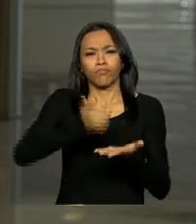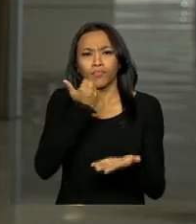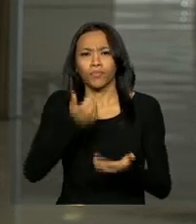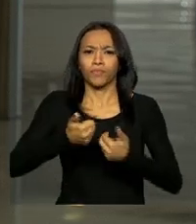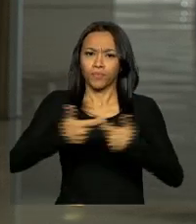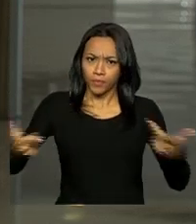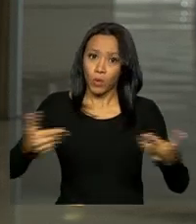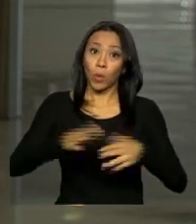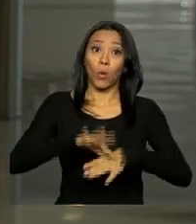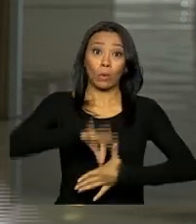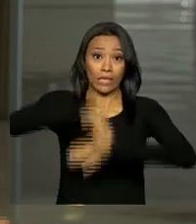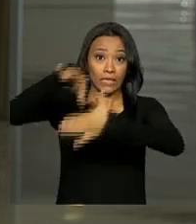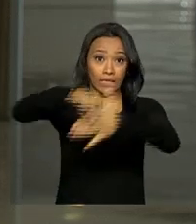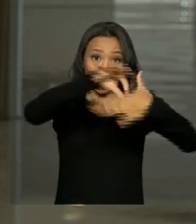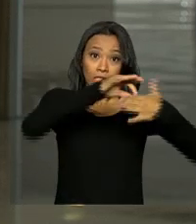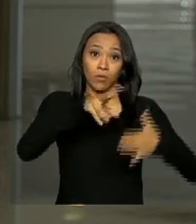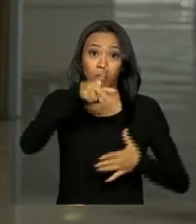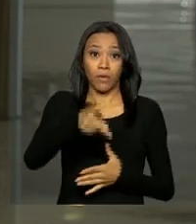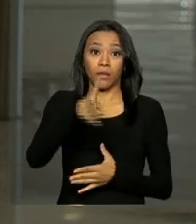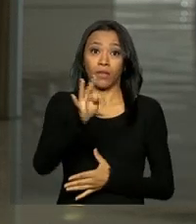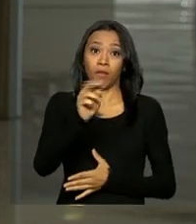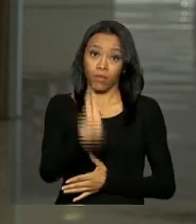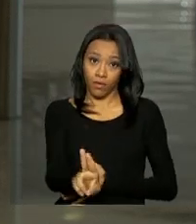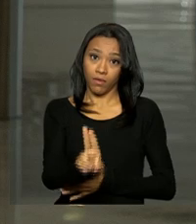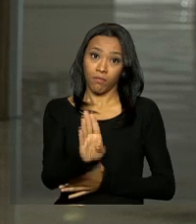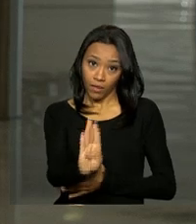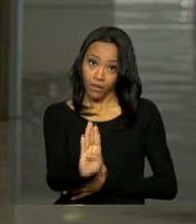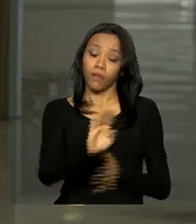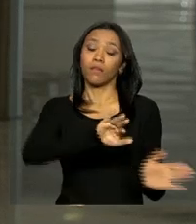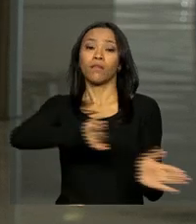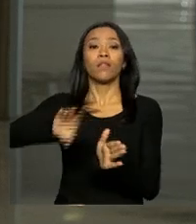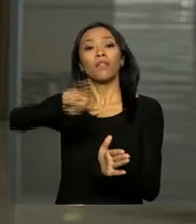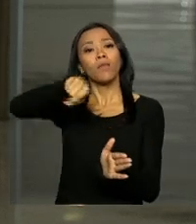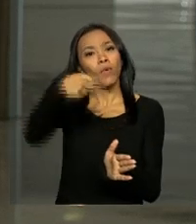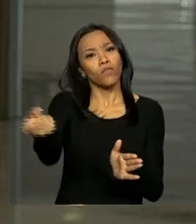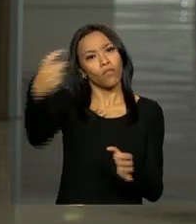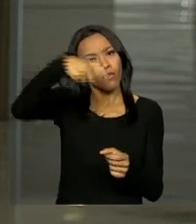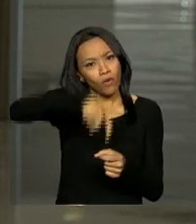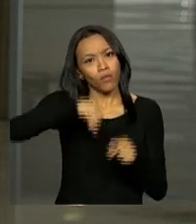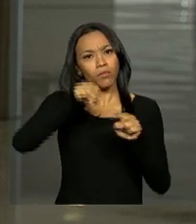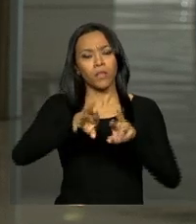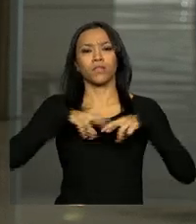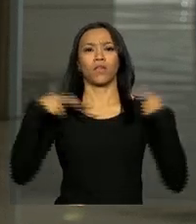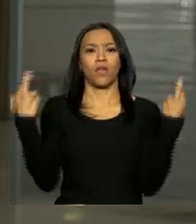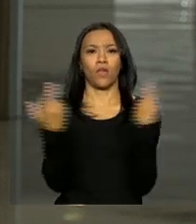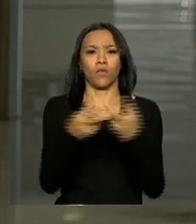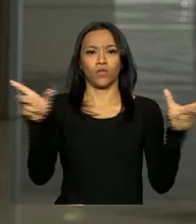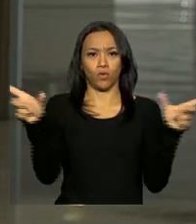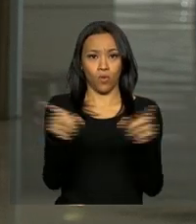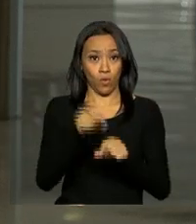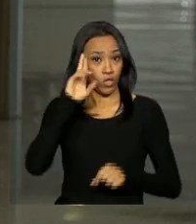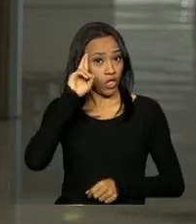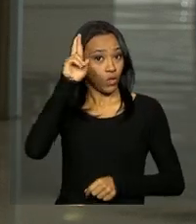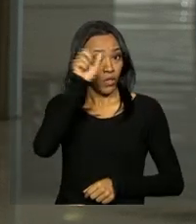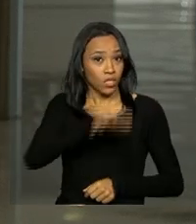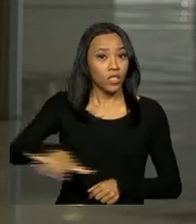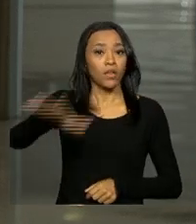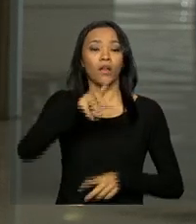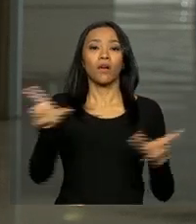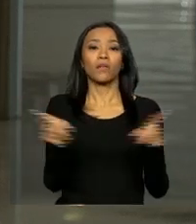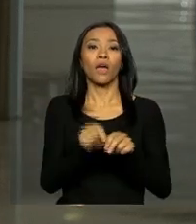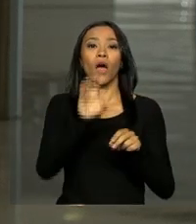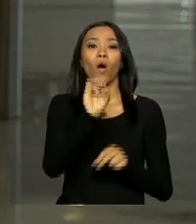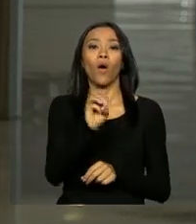Às 15h, a presidenta, de volta aqui ao Palácio do Planalto, se reúne com a diretora-geral da Organização Mundial da Saúde, OMS,